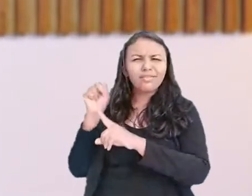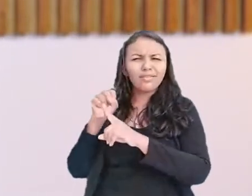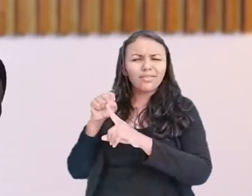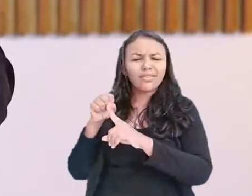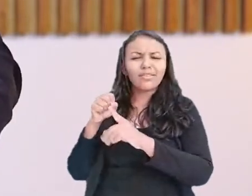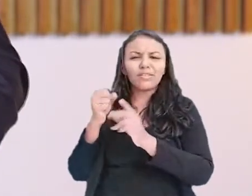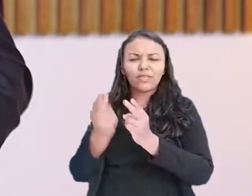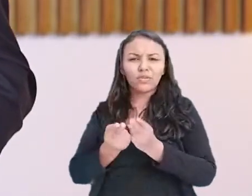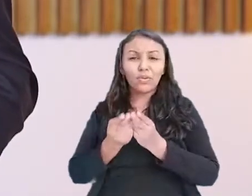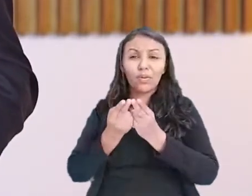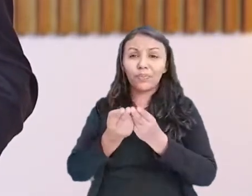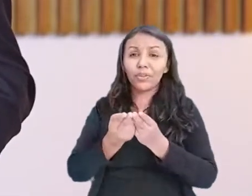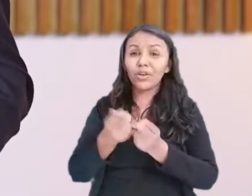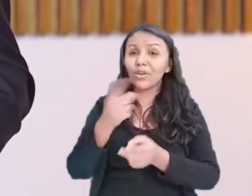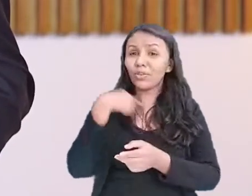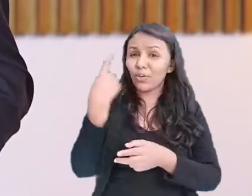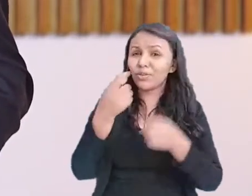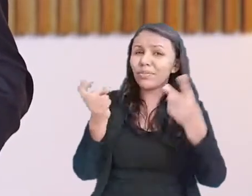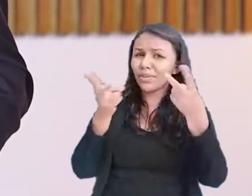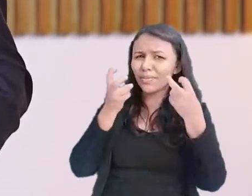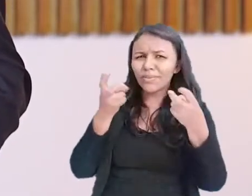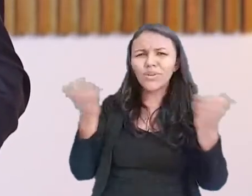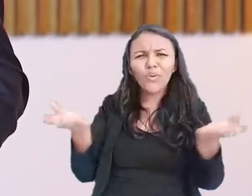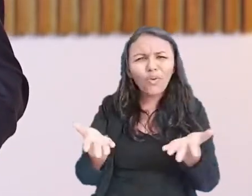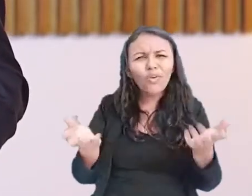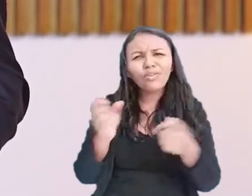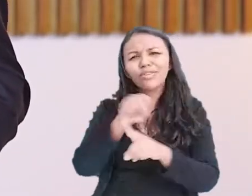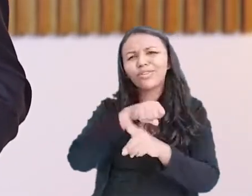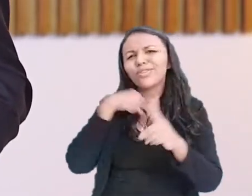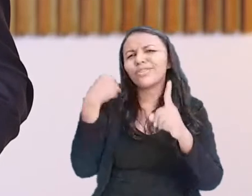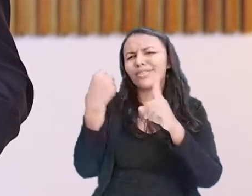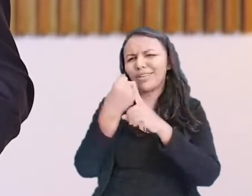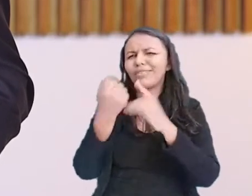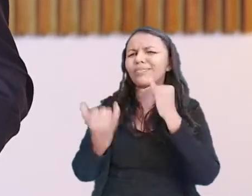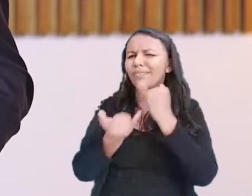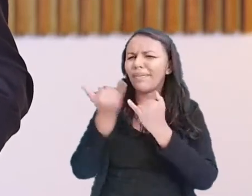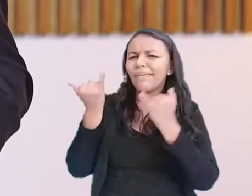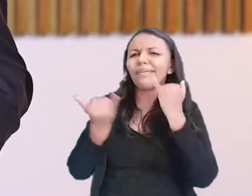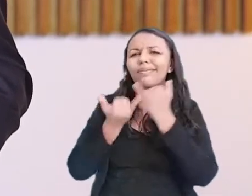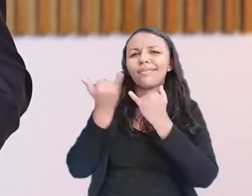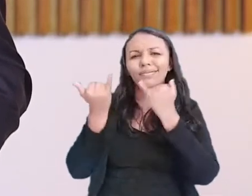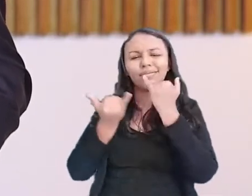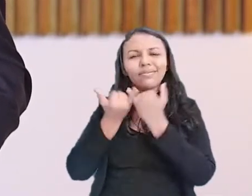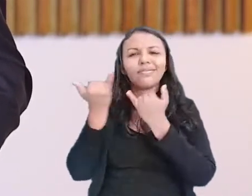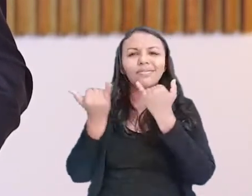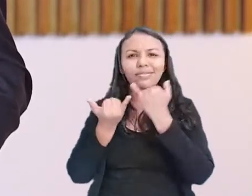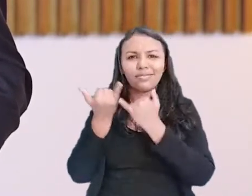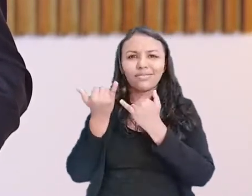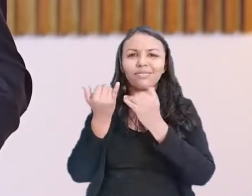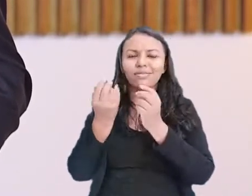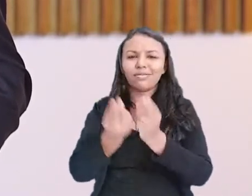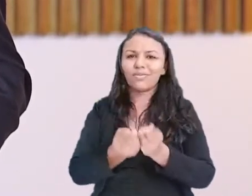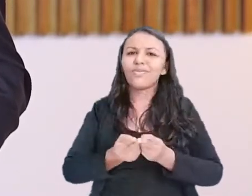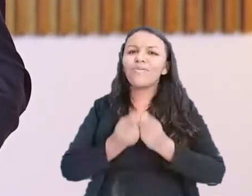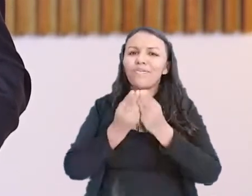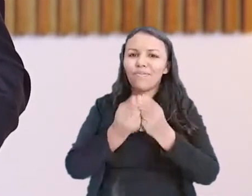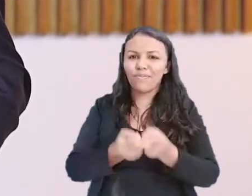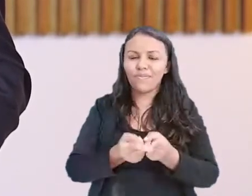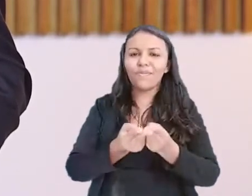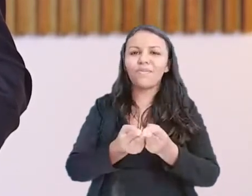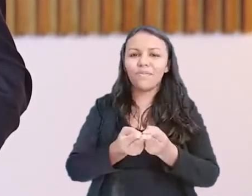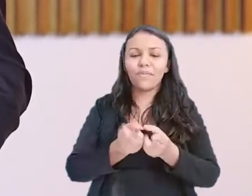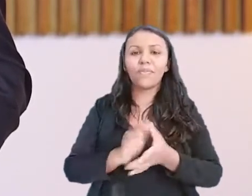numa sociedade bem semelhante, nos dias bem semelhante aos dias de Noé. Hoje, como é que está